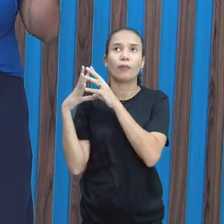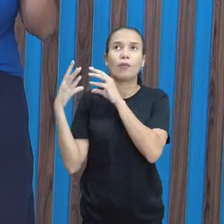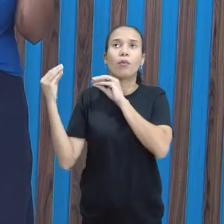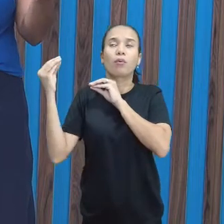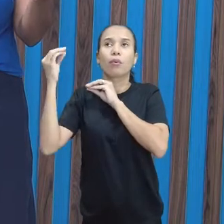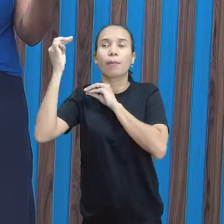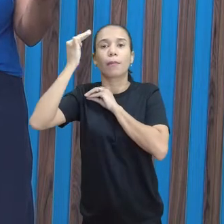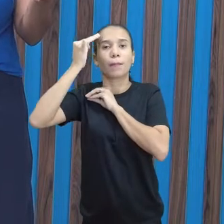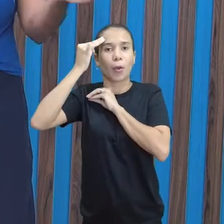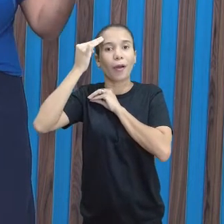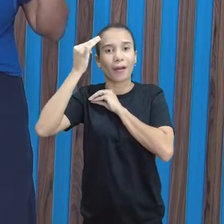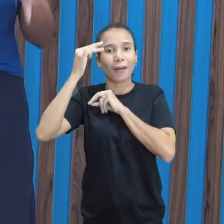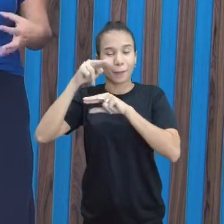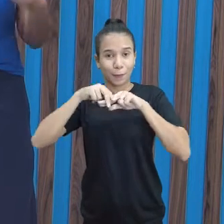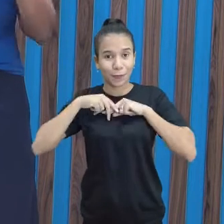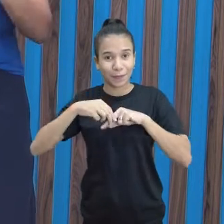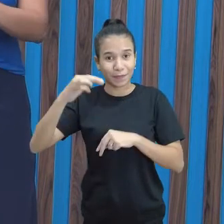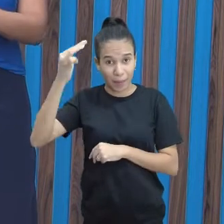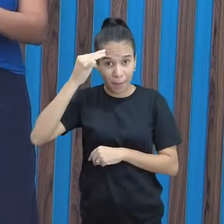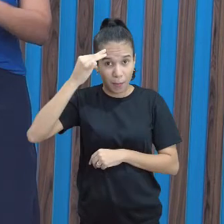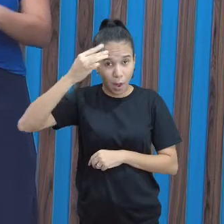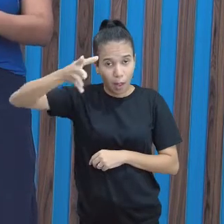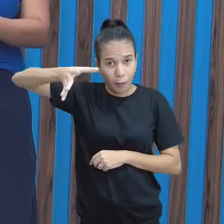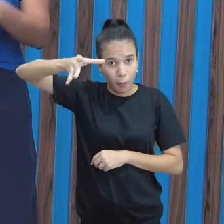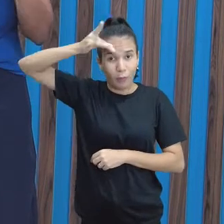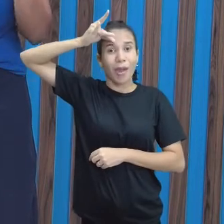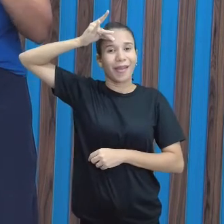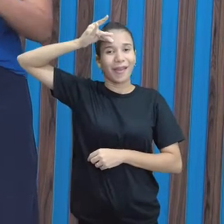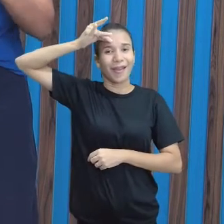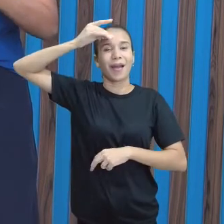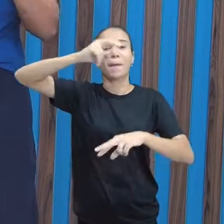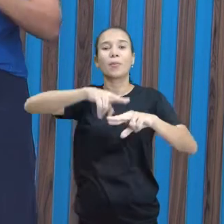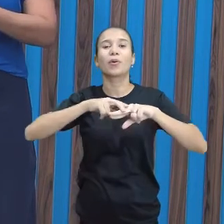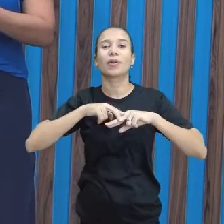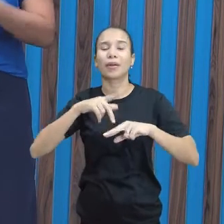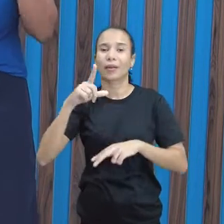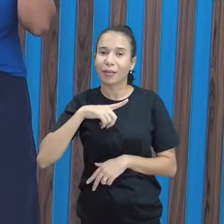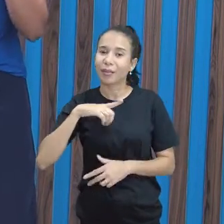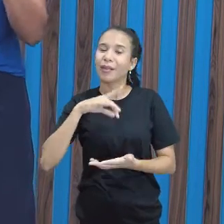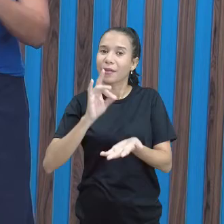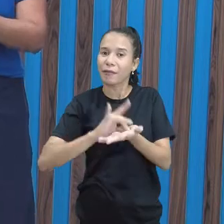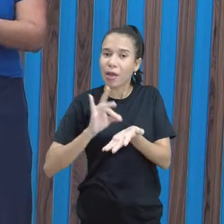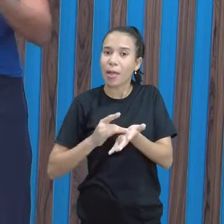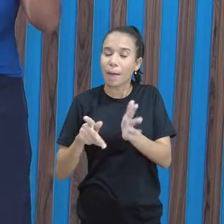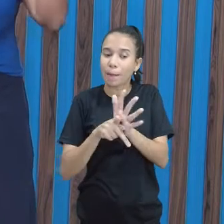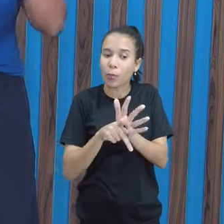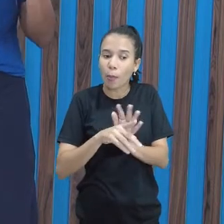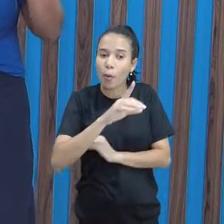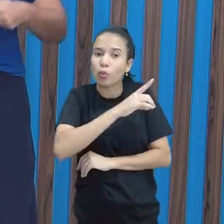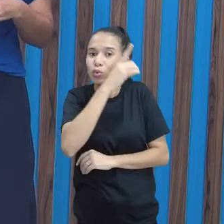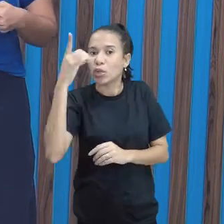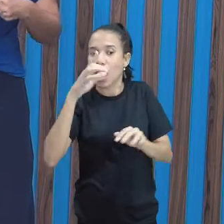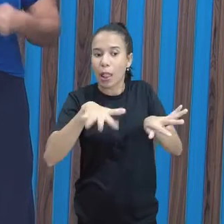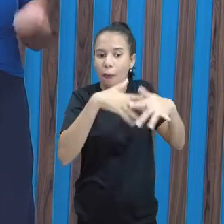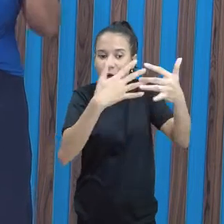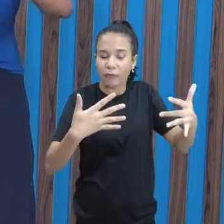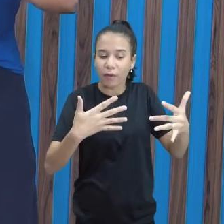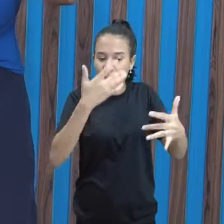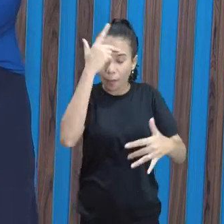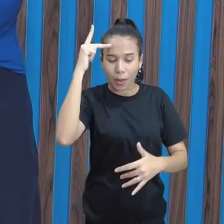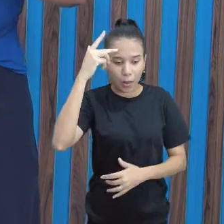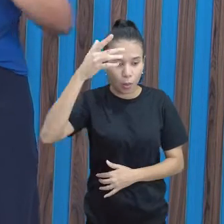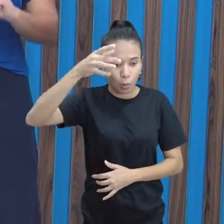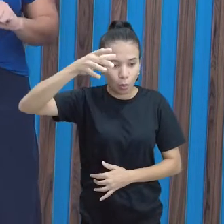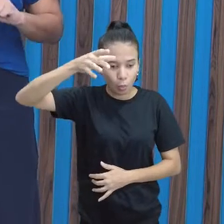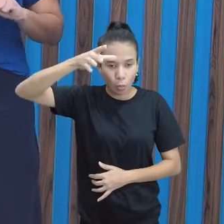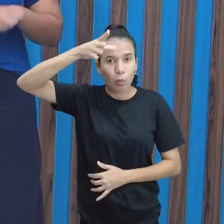memória. E também tem isso. As memórias, elas ficam, por quê? Porque alguma coisa ali, daquele evento, nos tocou e